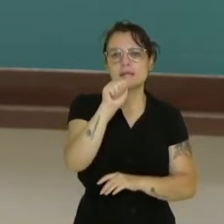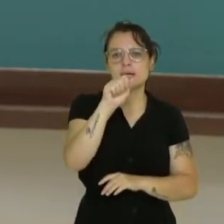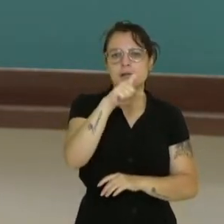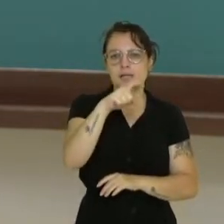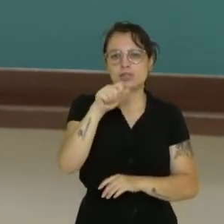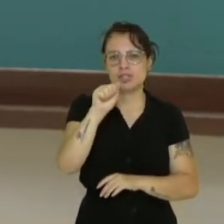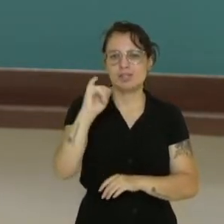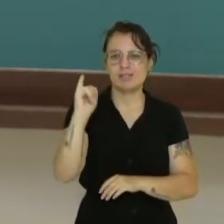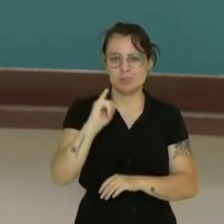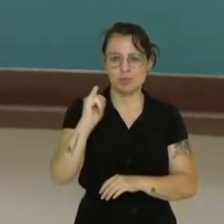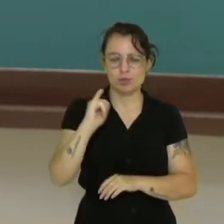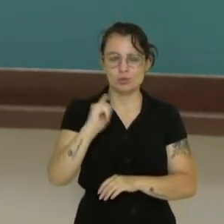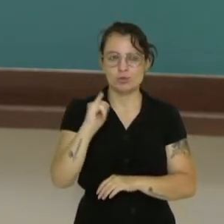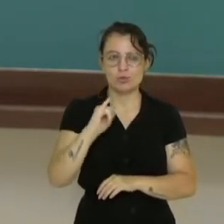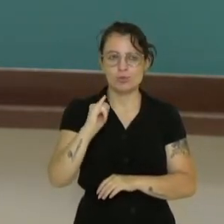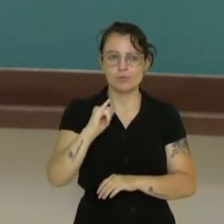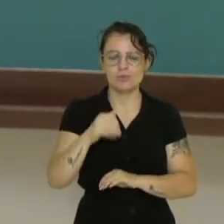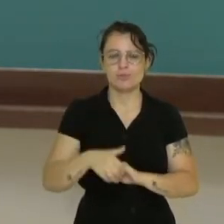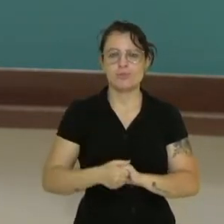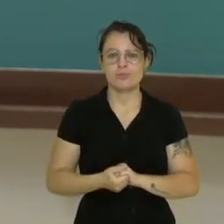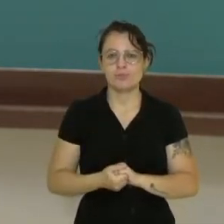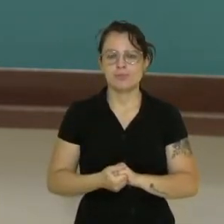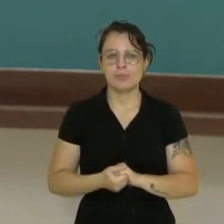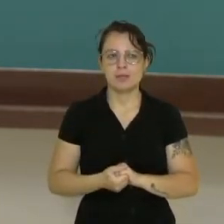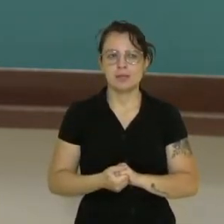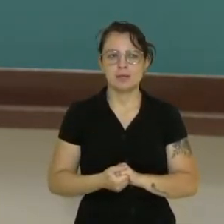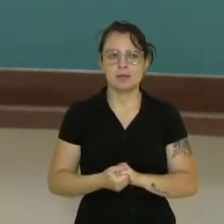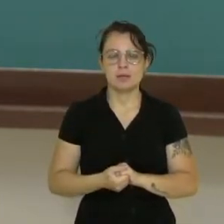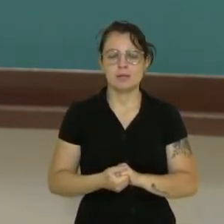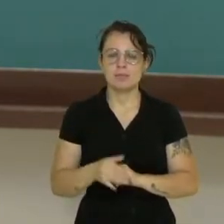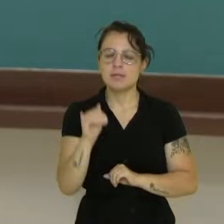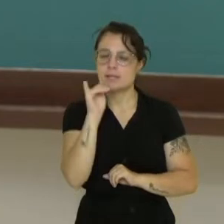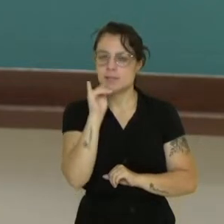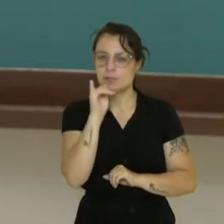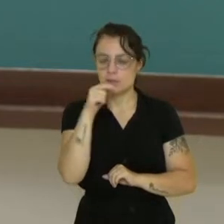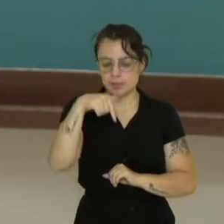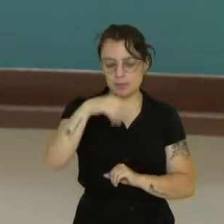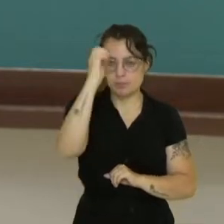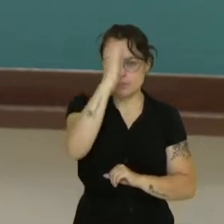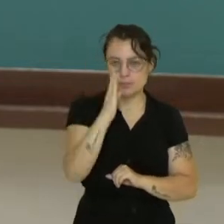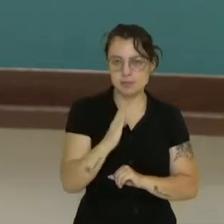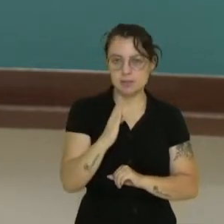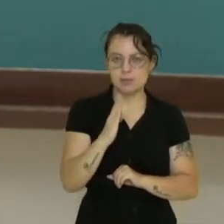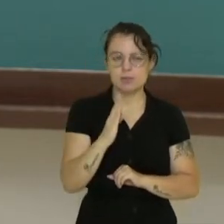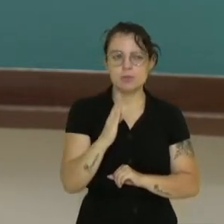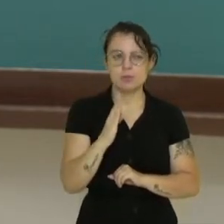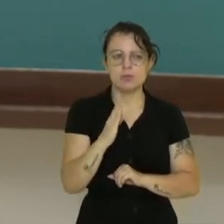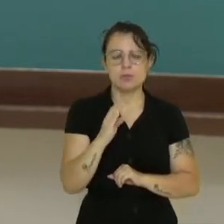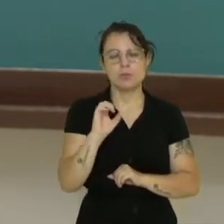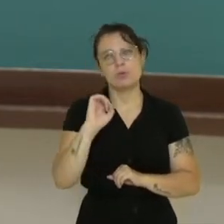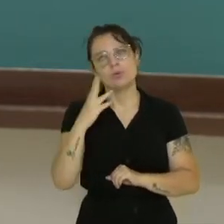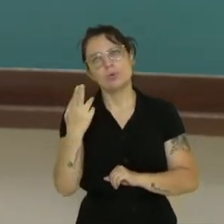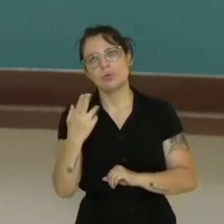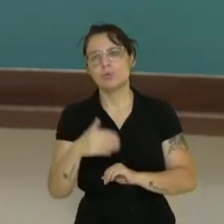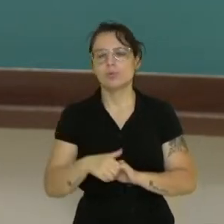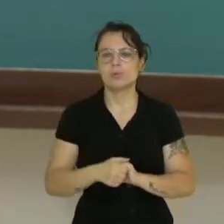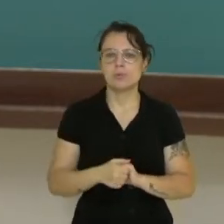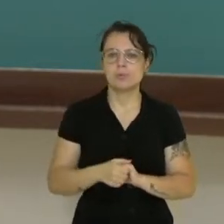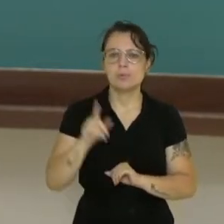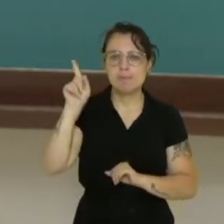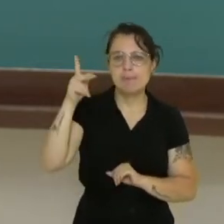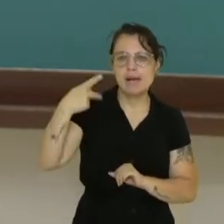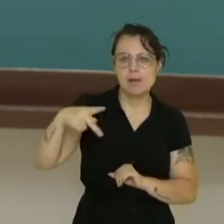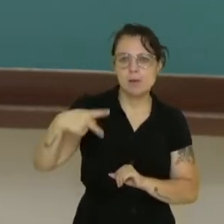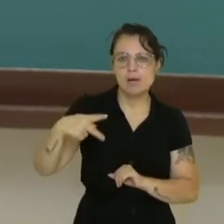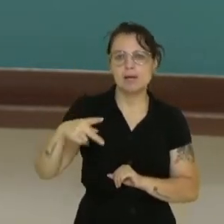de compras internacionais. Então, se aqui no Brasil, ou no